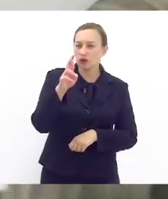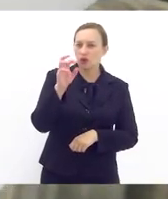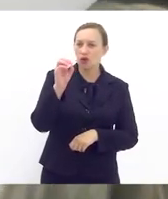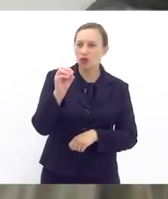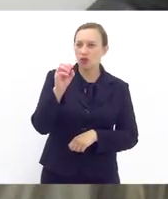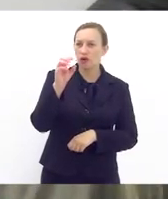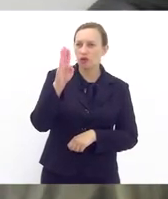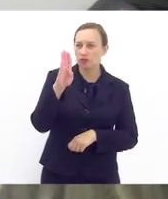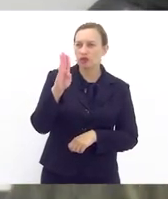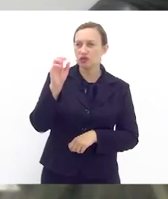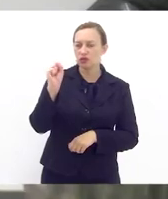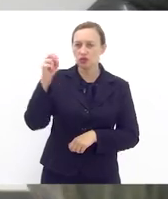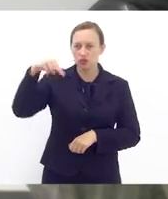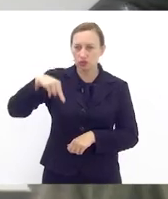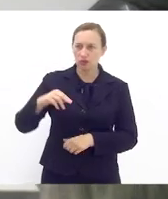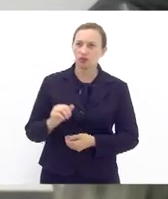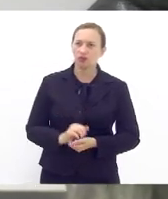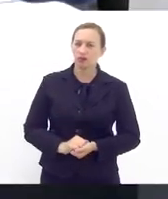aderj